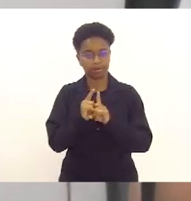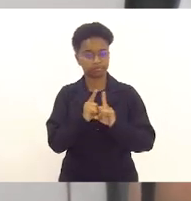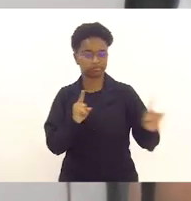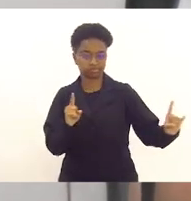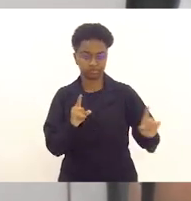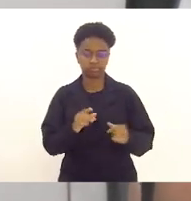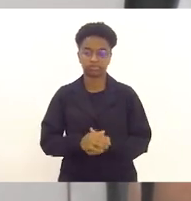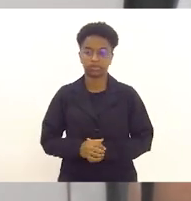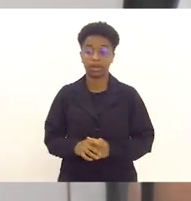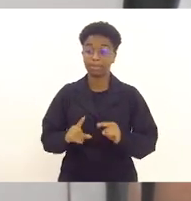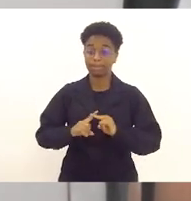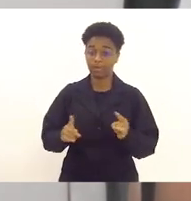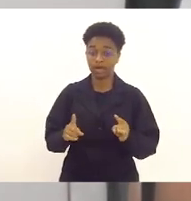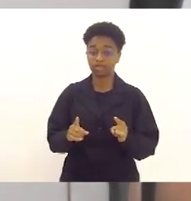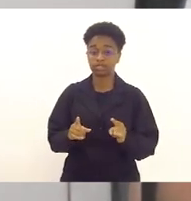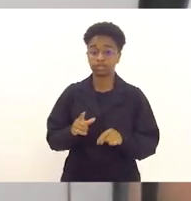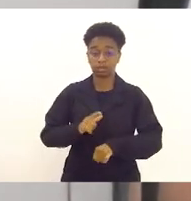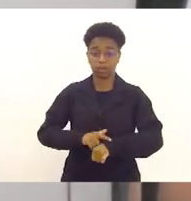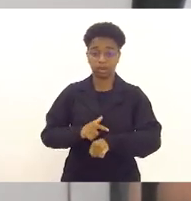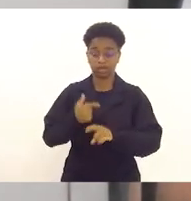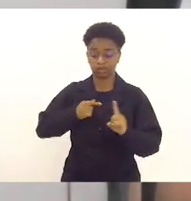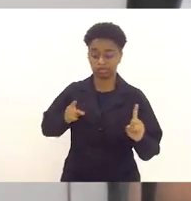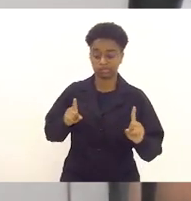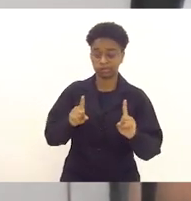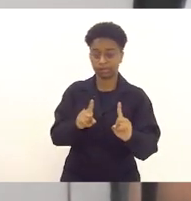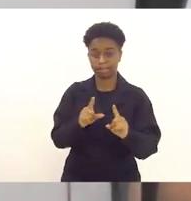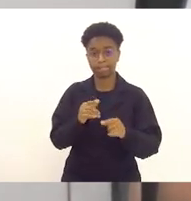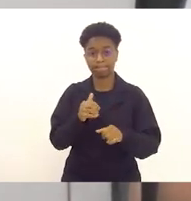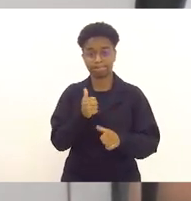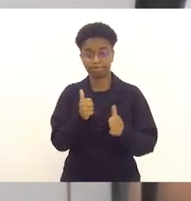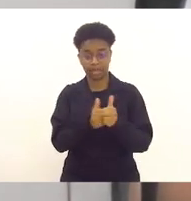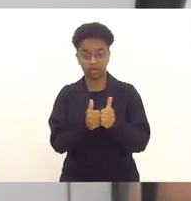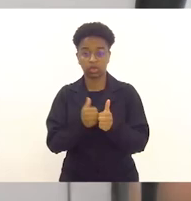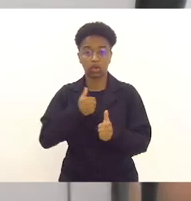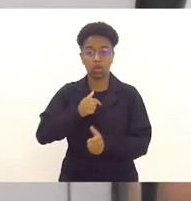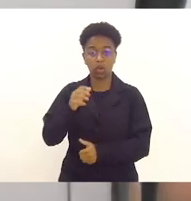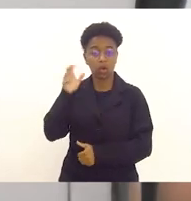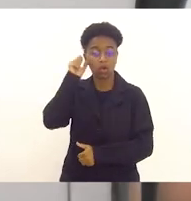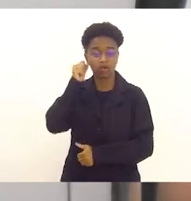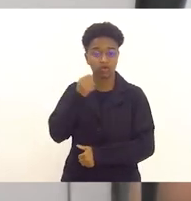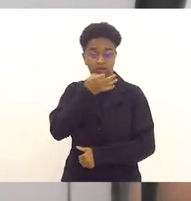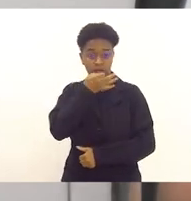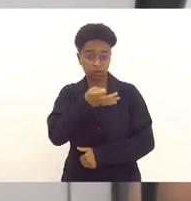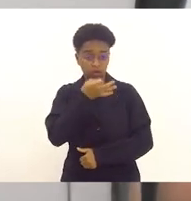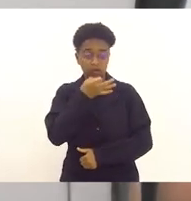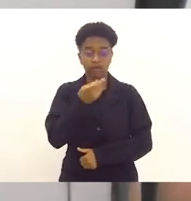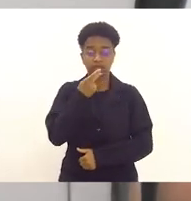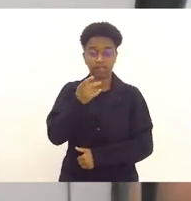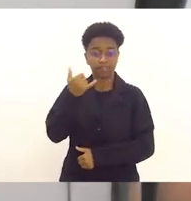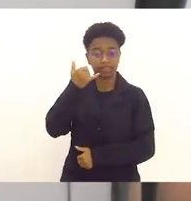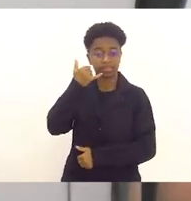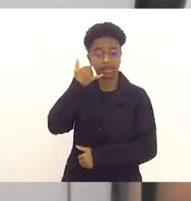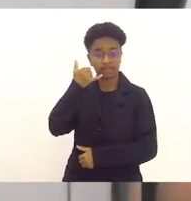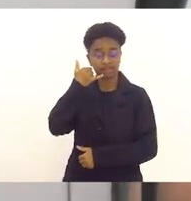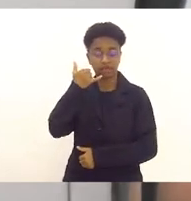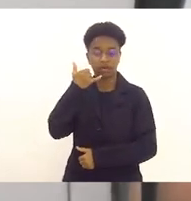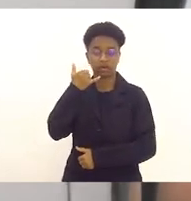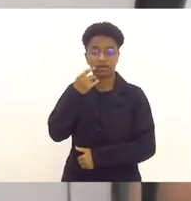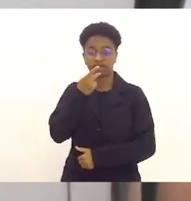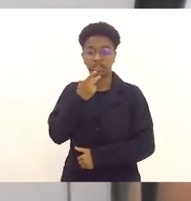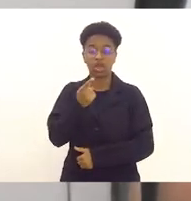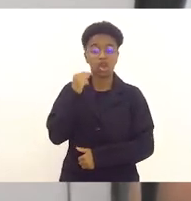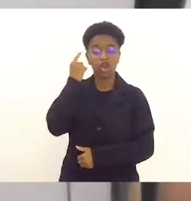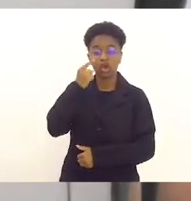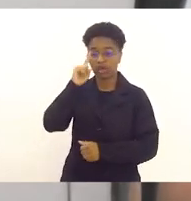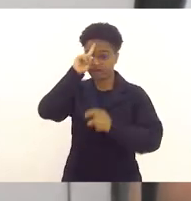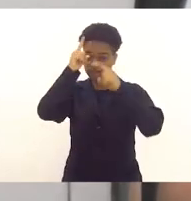mim o tempo que eu estive perto do criminoso eu fiquei ouvindo ele comentando ele conversando no telefone falando que uma louca tava